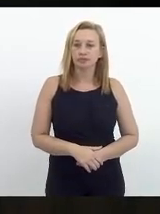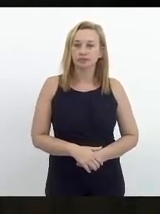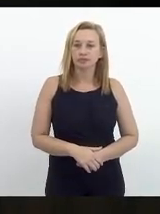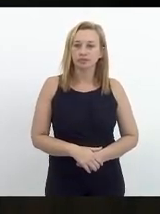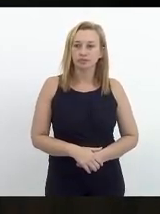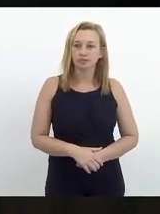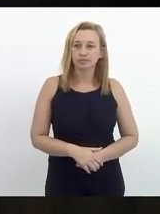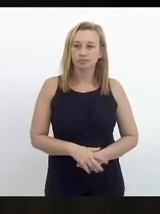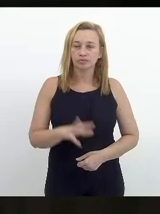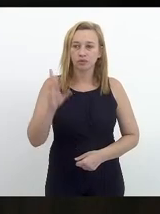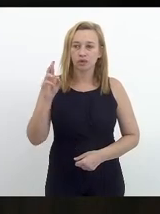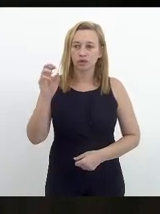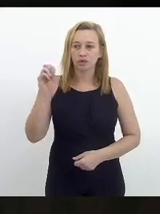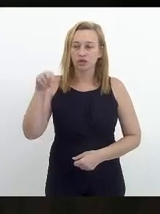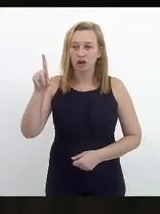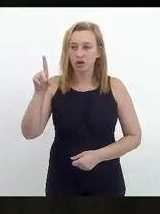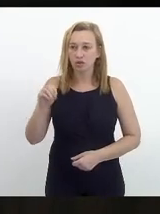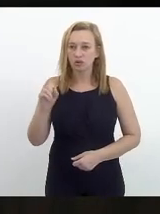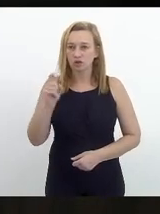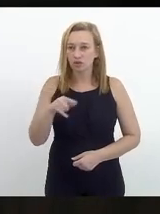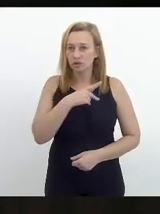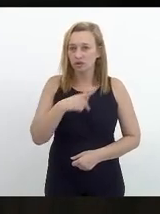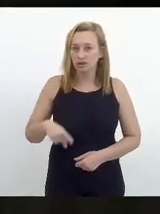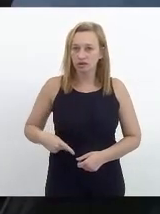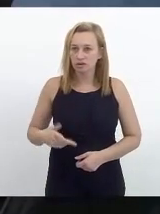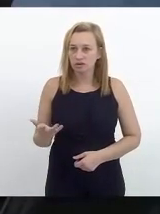Não, Ronaldo Anquieta, que é o presidente.